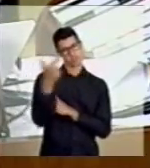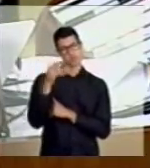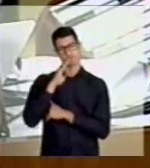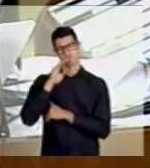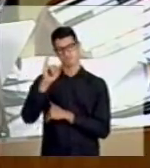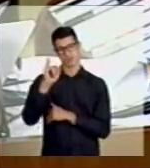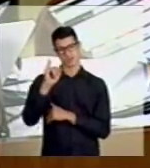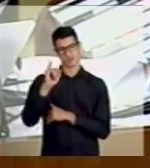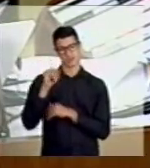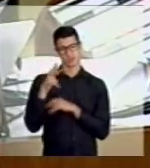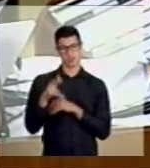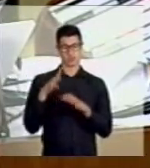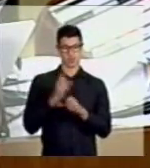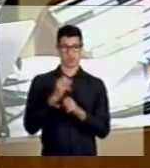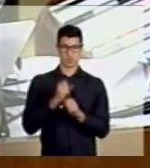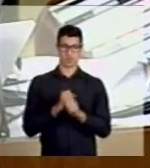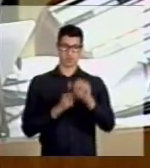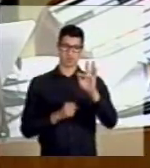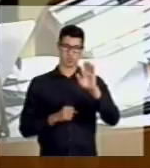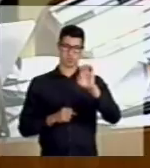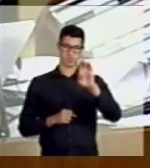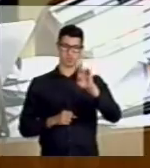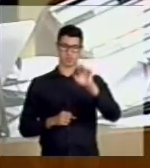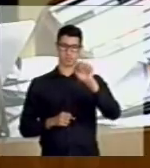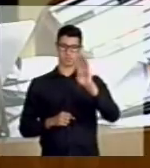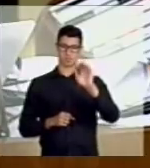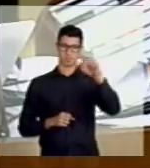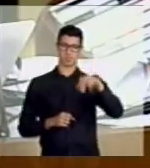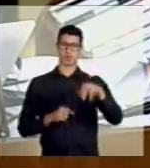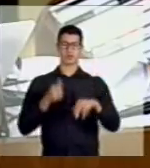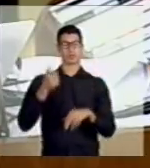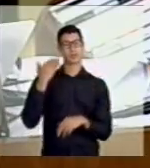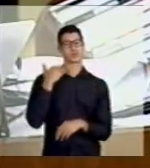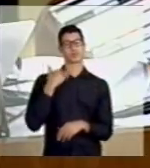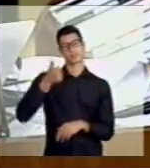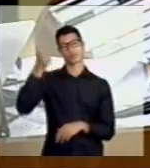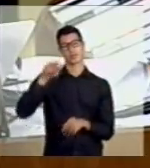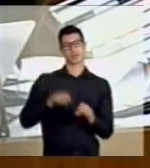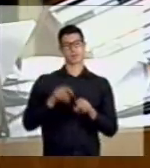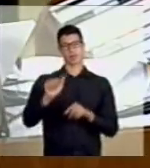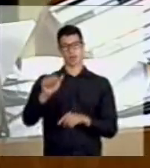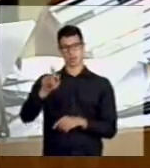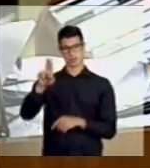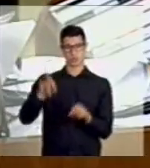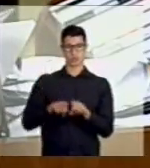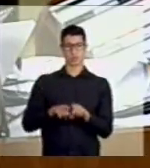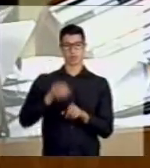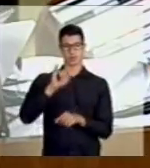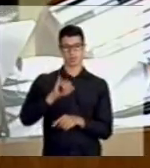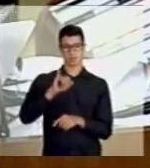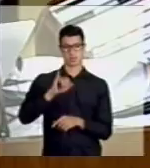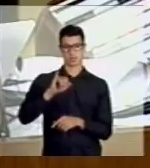bilhões, segundo cálculos da FEBRABAN, do Banco Central, da AGU e do Instituto Brasileiro